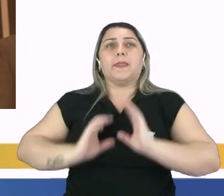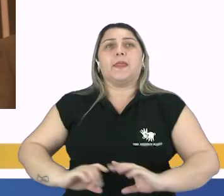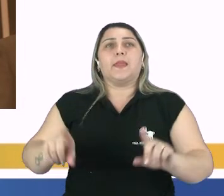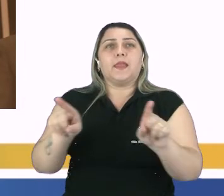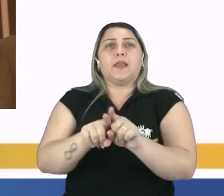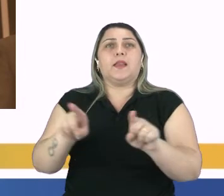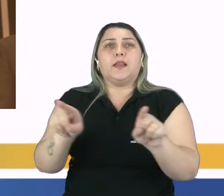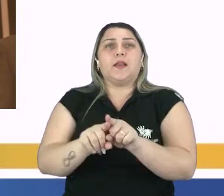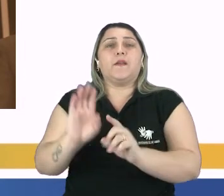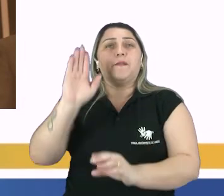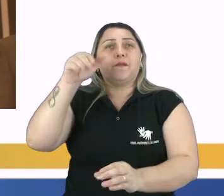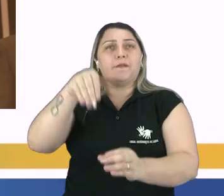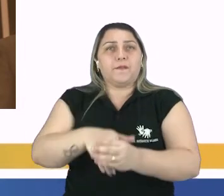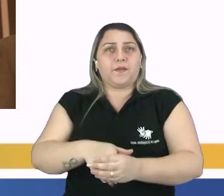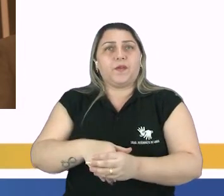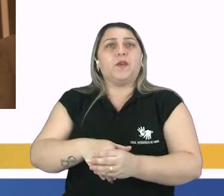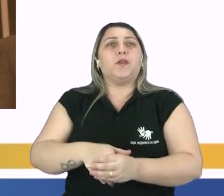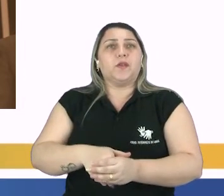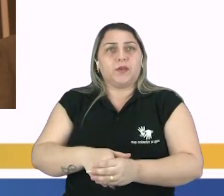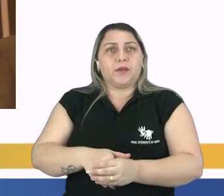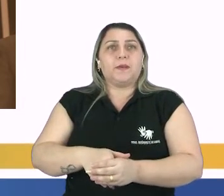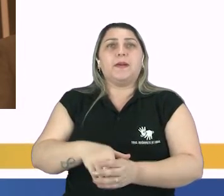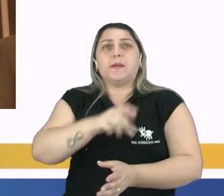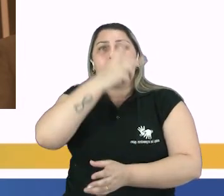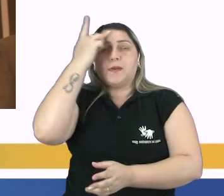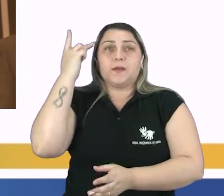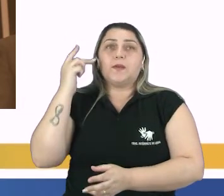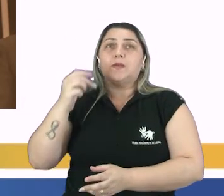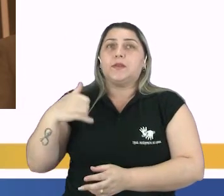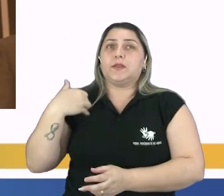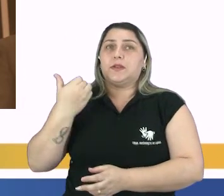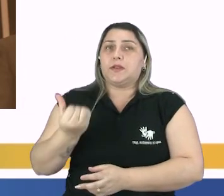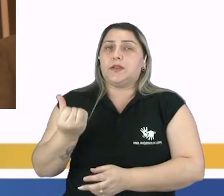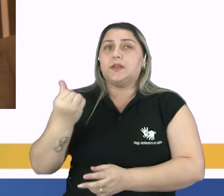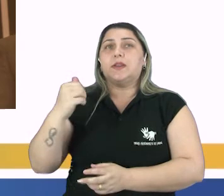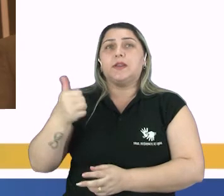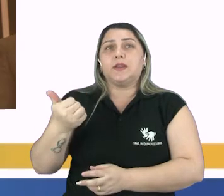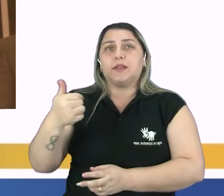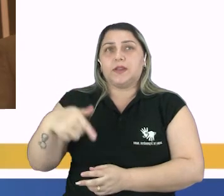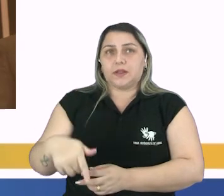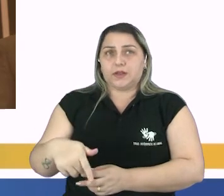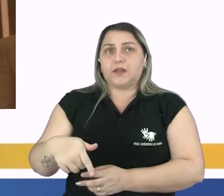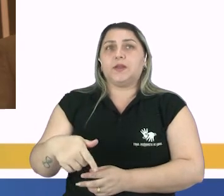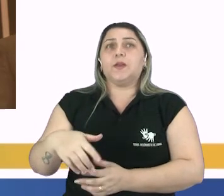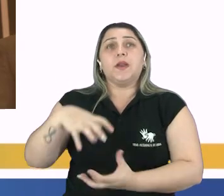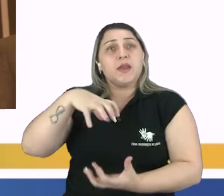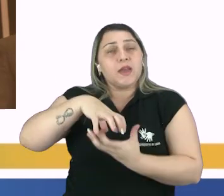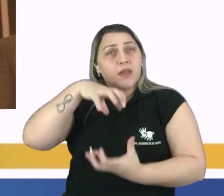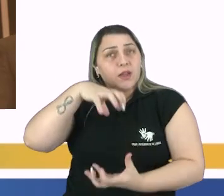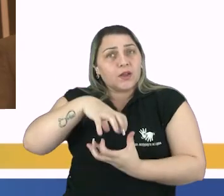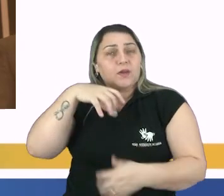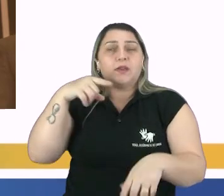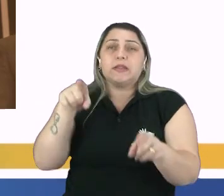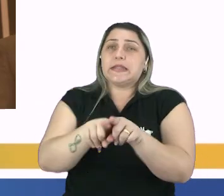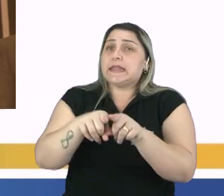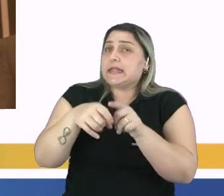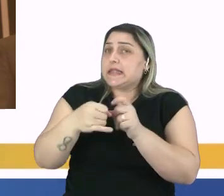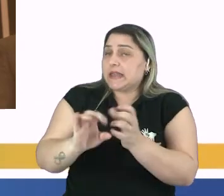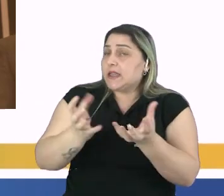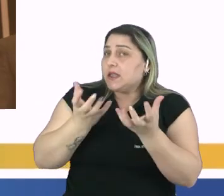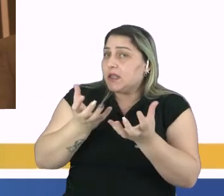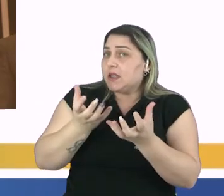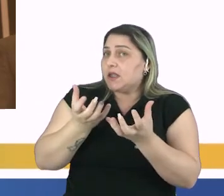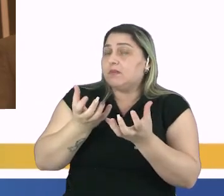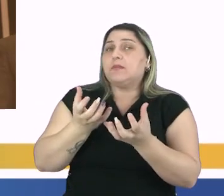também implantou o voto facultativo para pessoas com 16 e 17 anos, então eles votam se